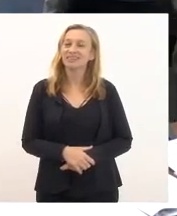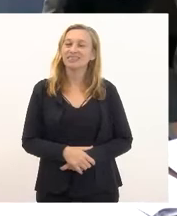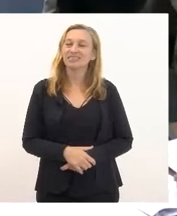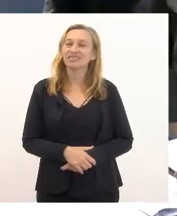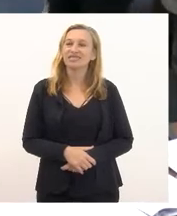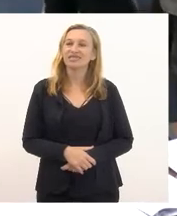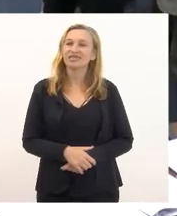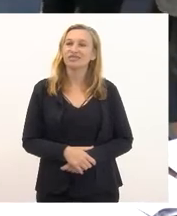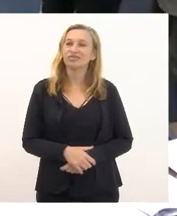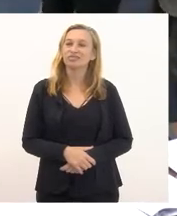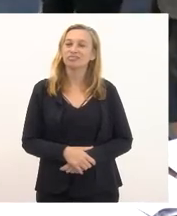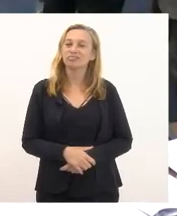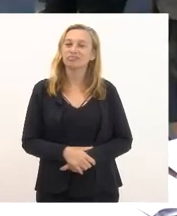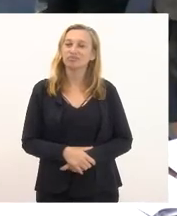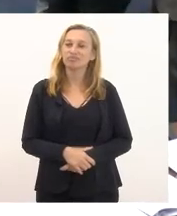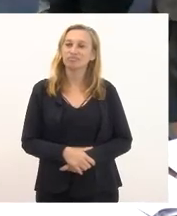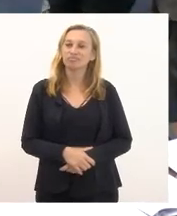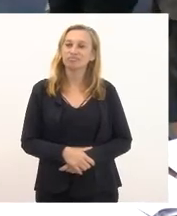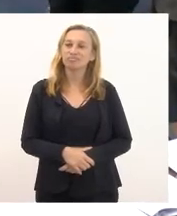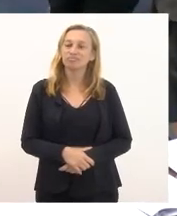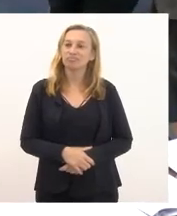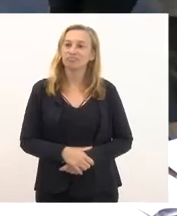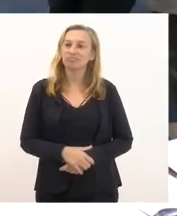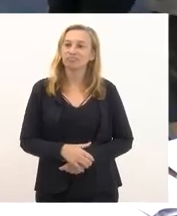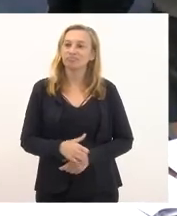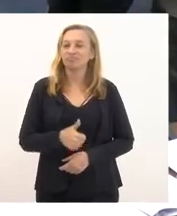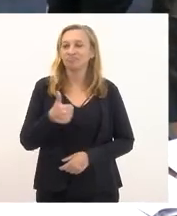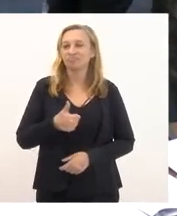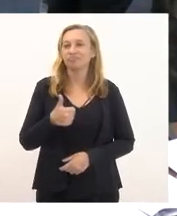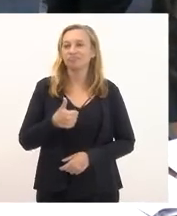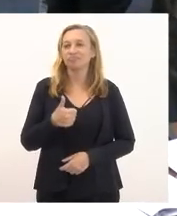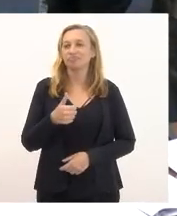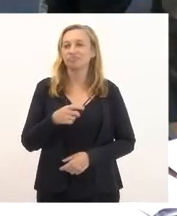José de Anchieta. Primeiro da página D.